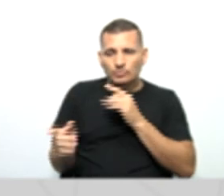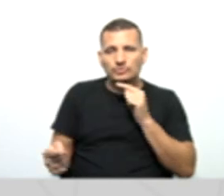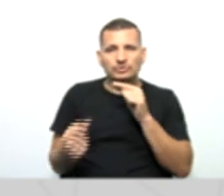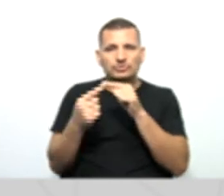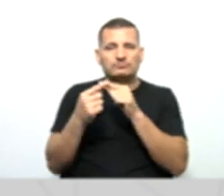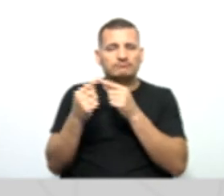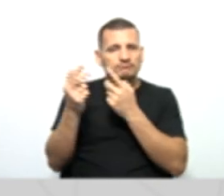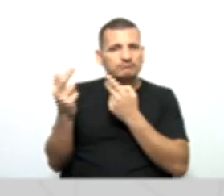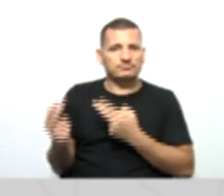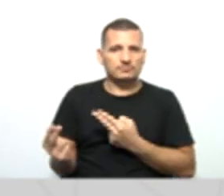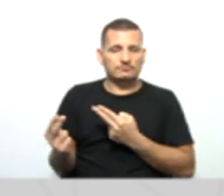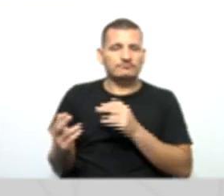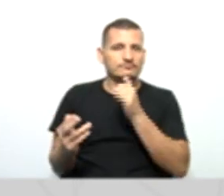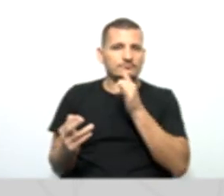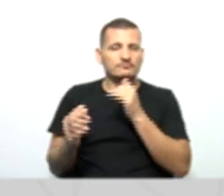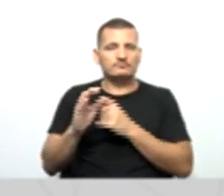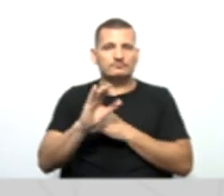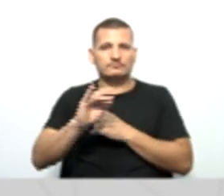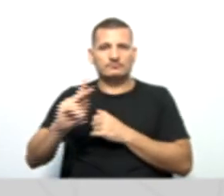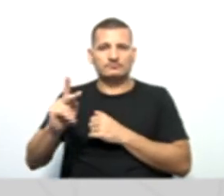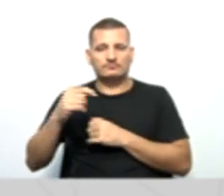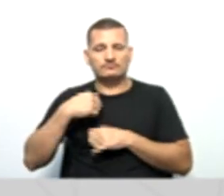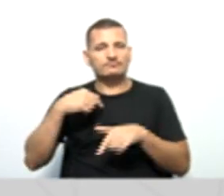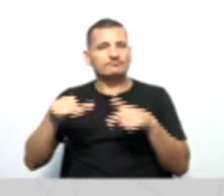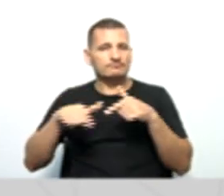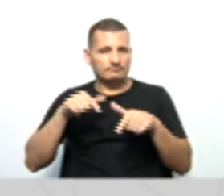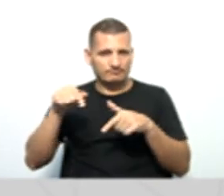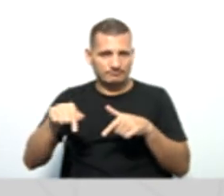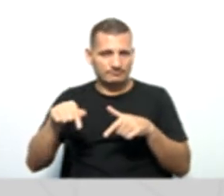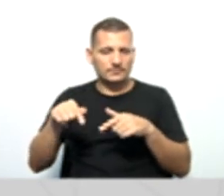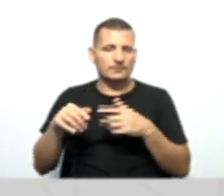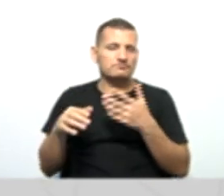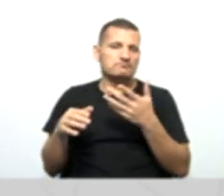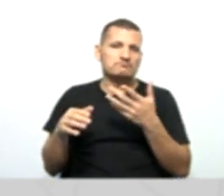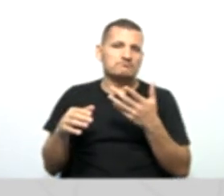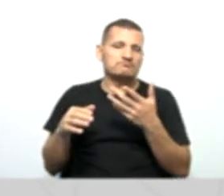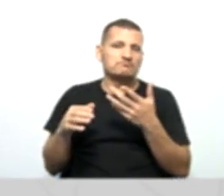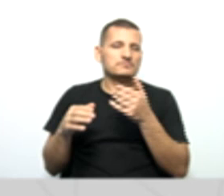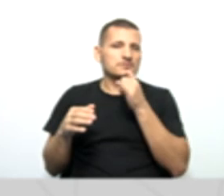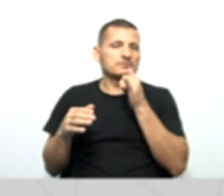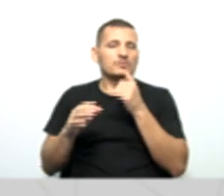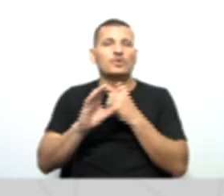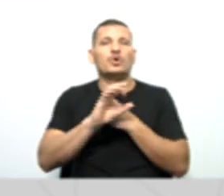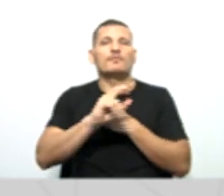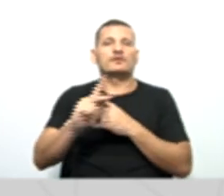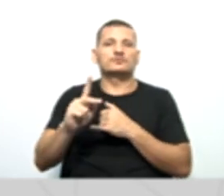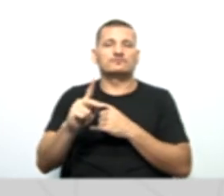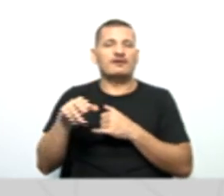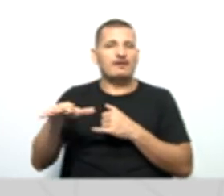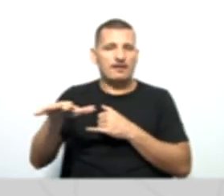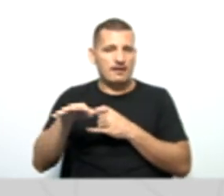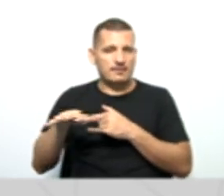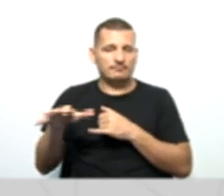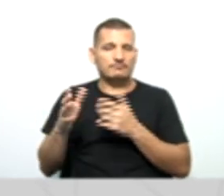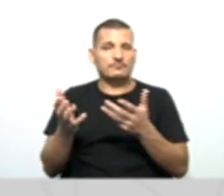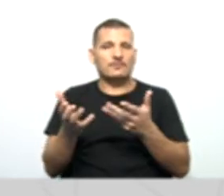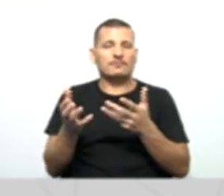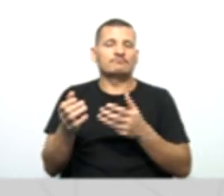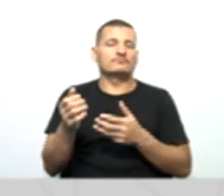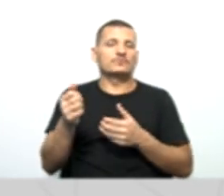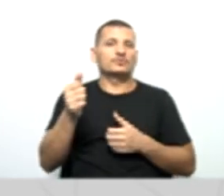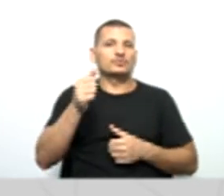projeto. Vamos lá determinar a troca de ramo da nossa cooperativa. A gente está trabalhando aí